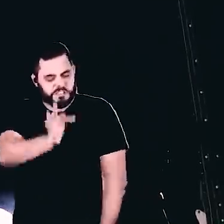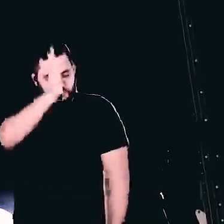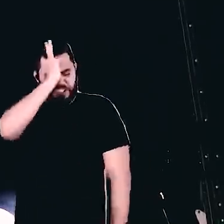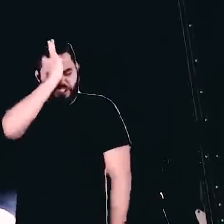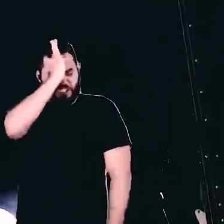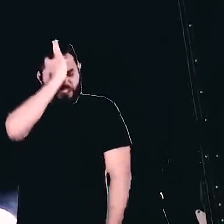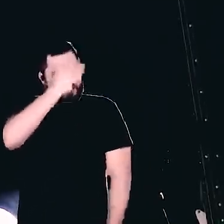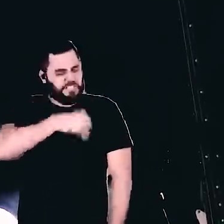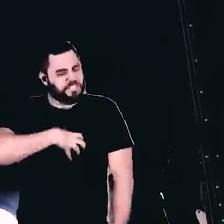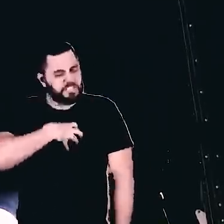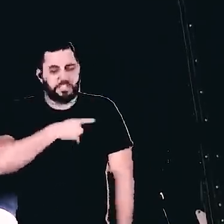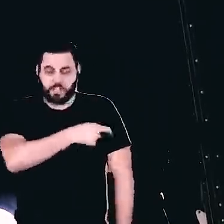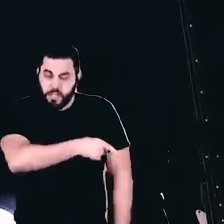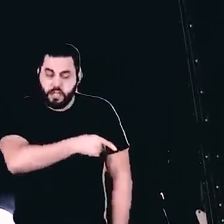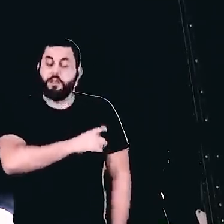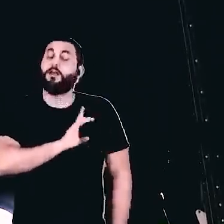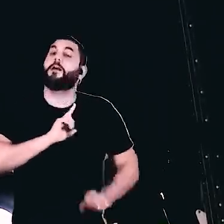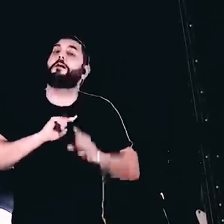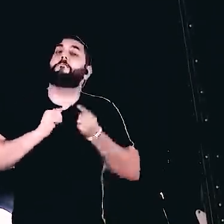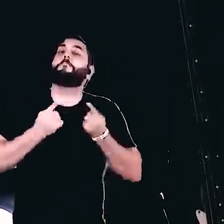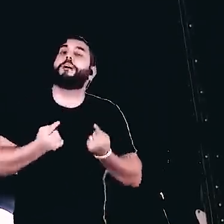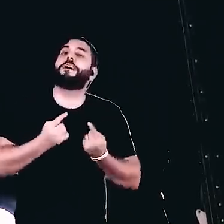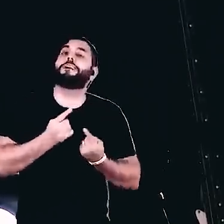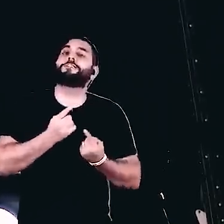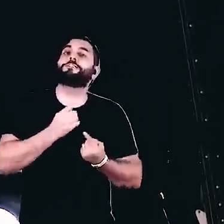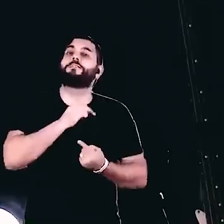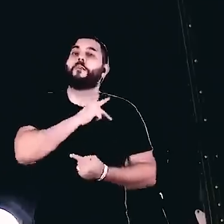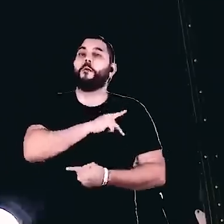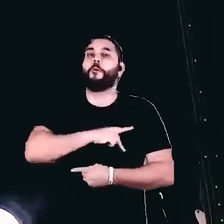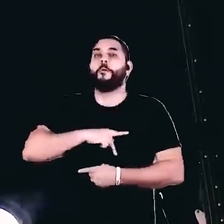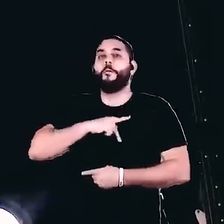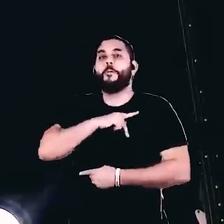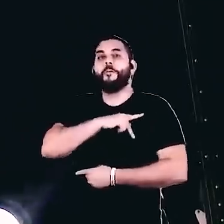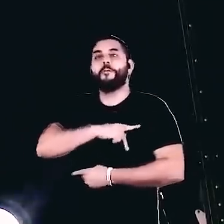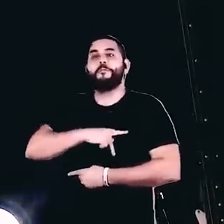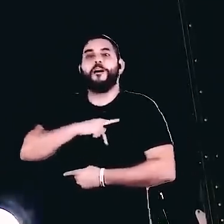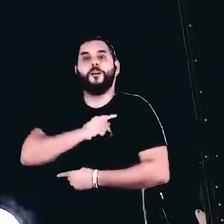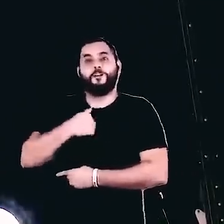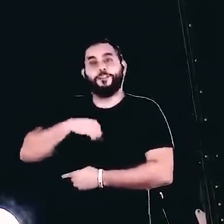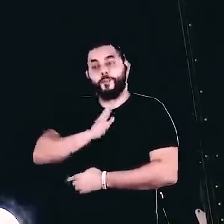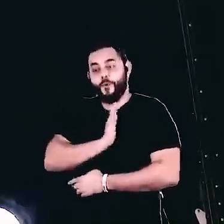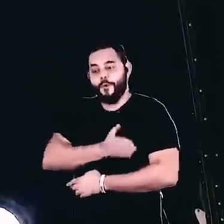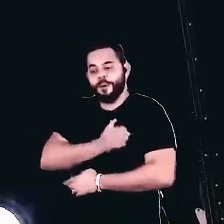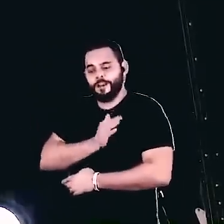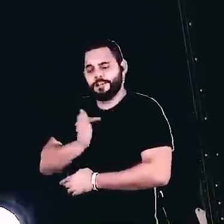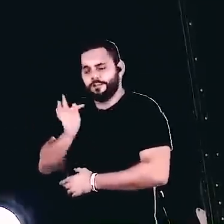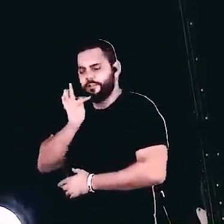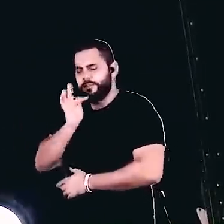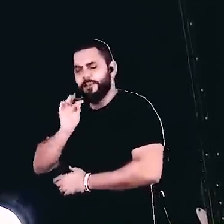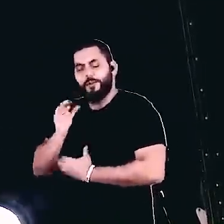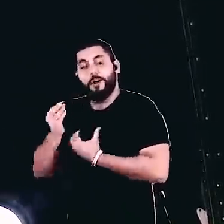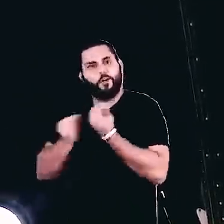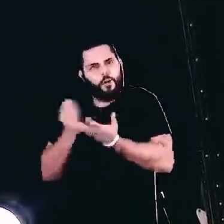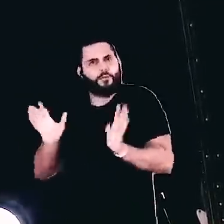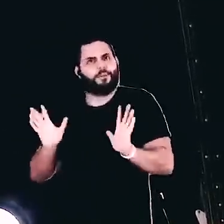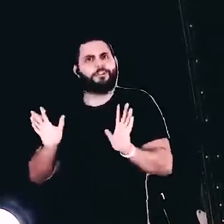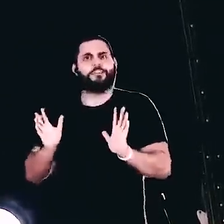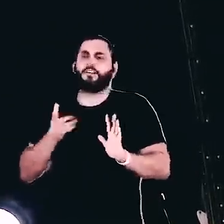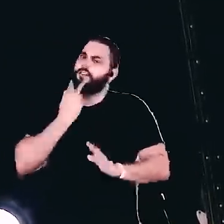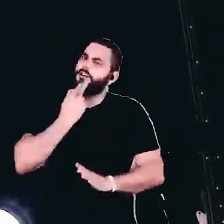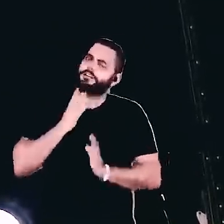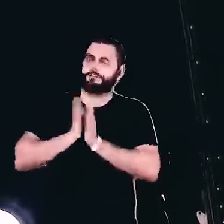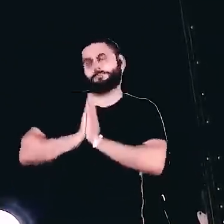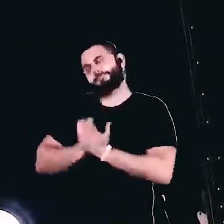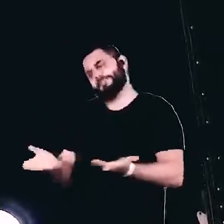tu. Mas Paulo ganhou o coração de Filemão. Como? Como foi que Paulo ganhou? Que ele disse assim, olha